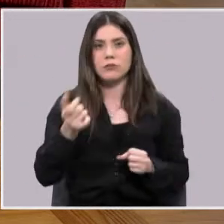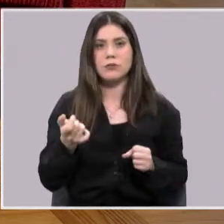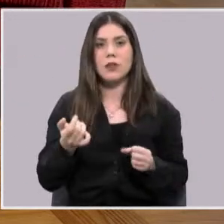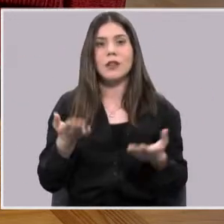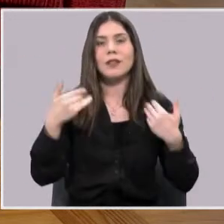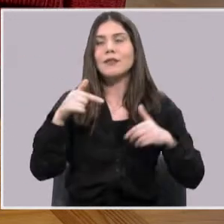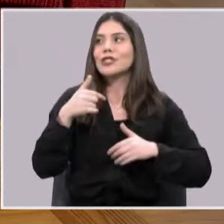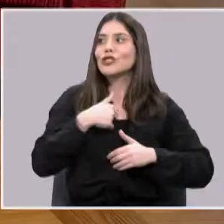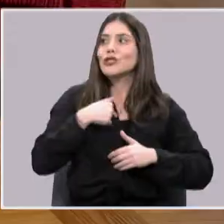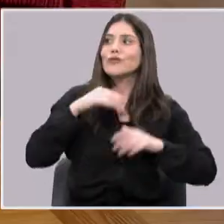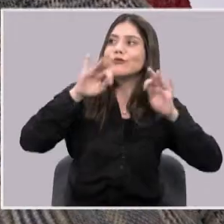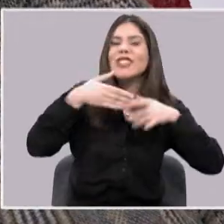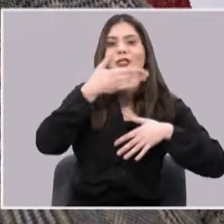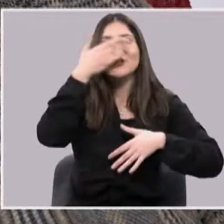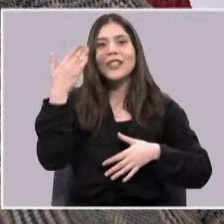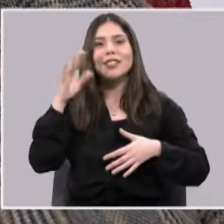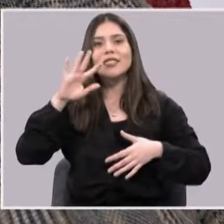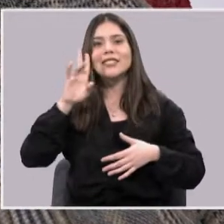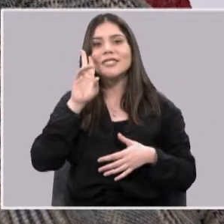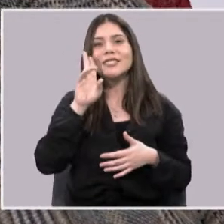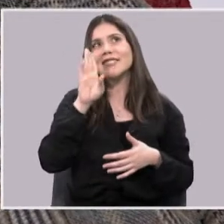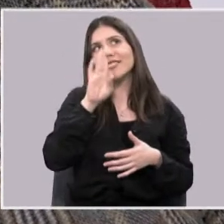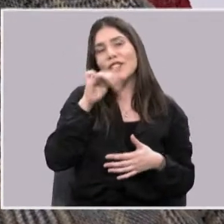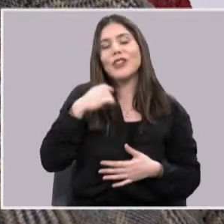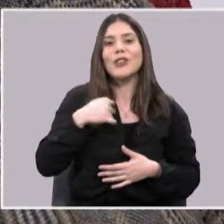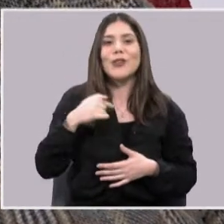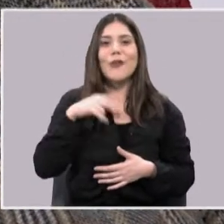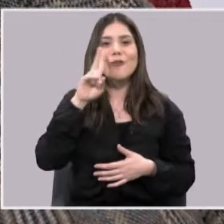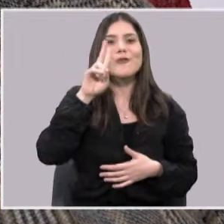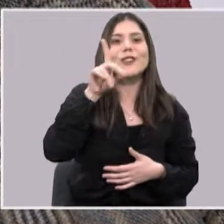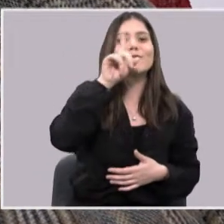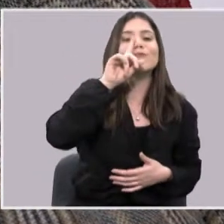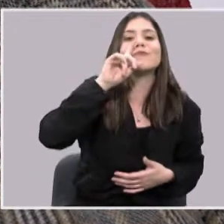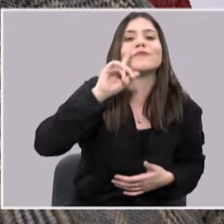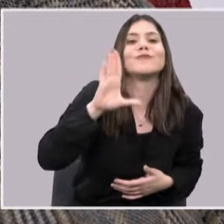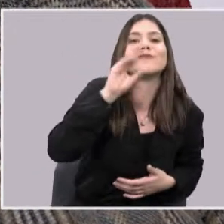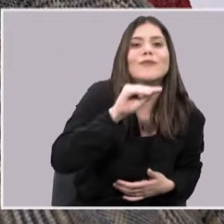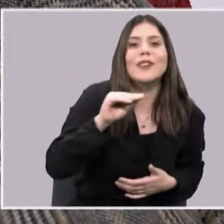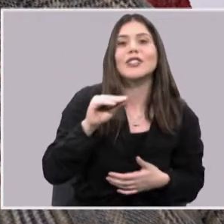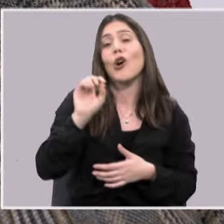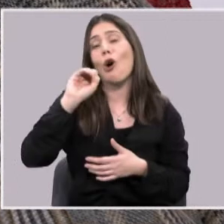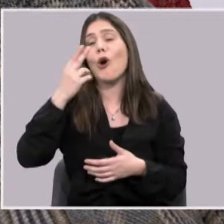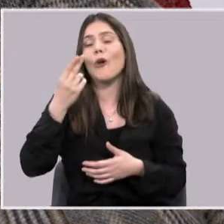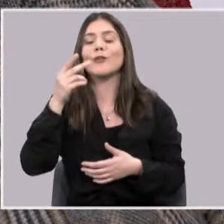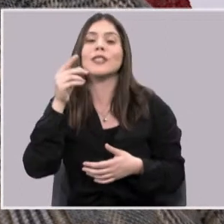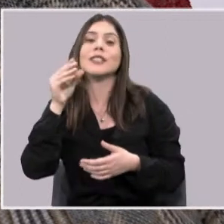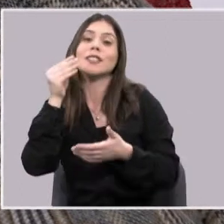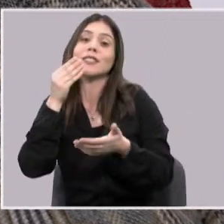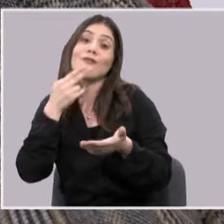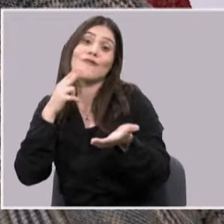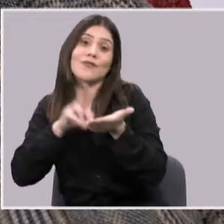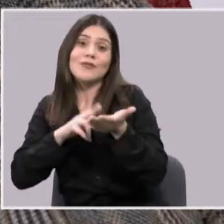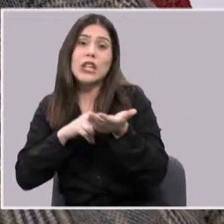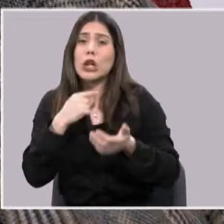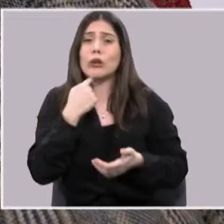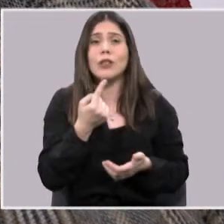perguntar se eu me sentirei mais satisfeito no fim do dia se tiver apurado mais mentiras ou verdades, eu digo-lhe sem